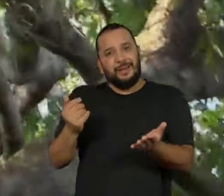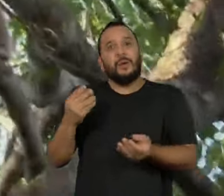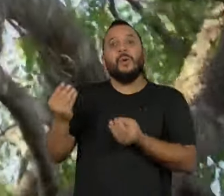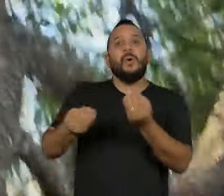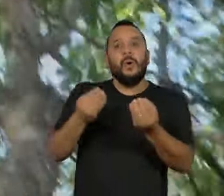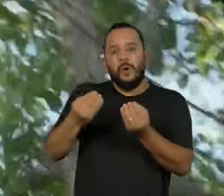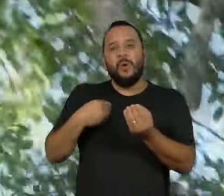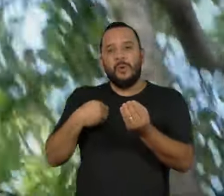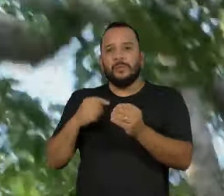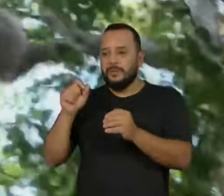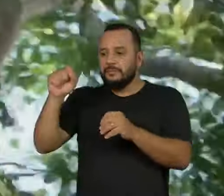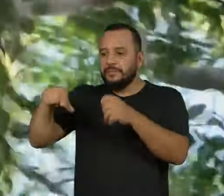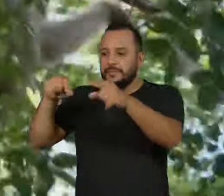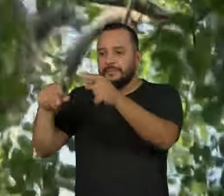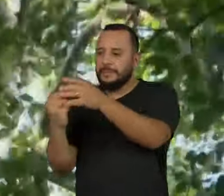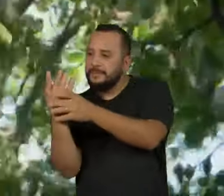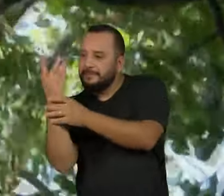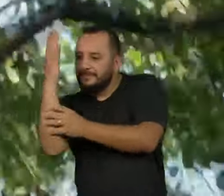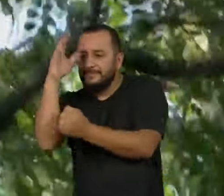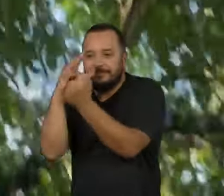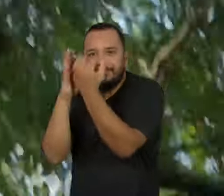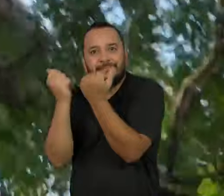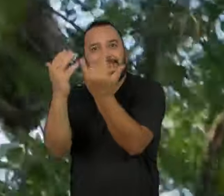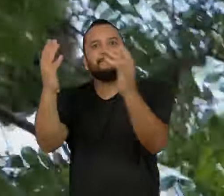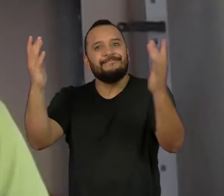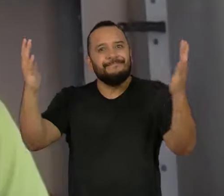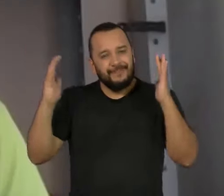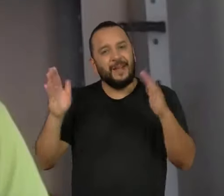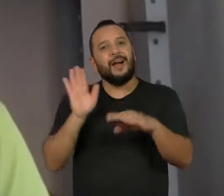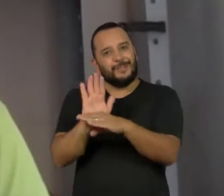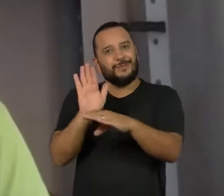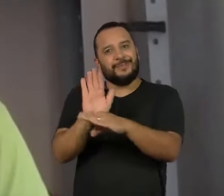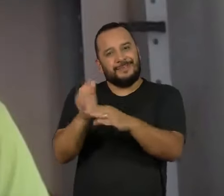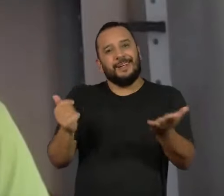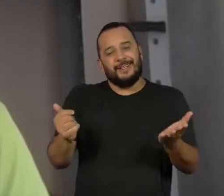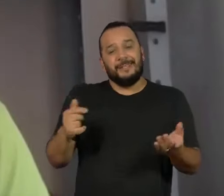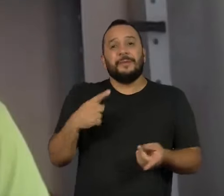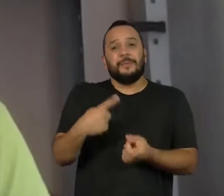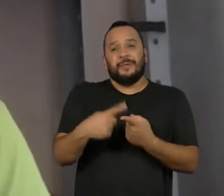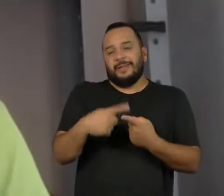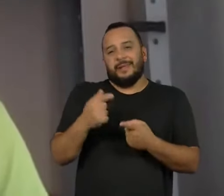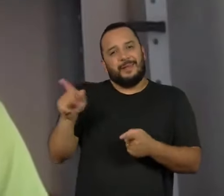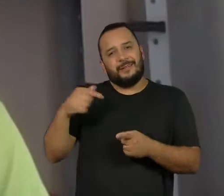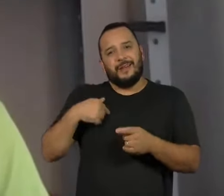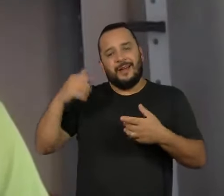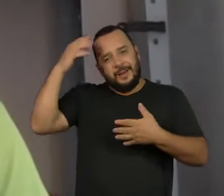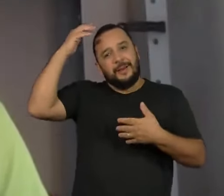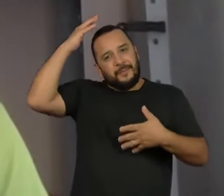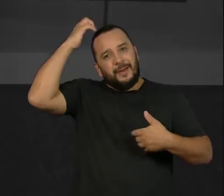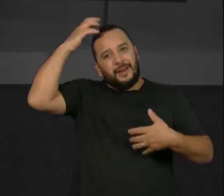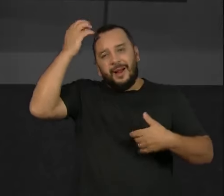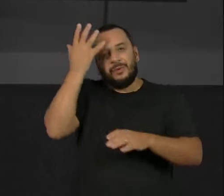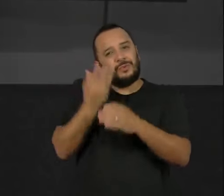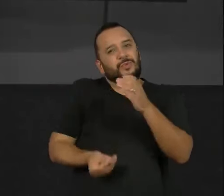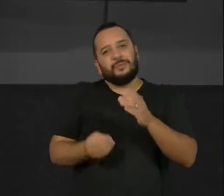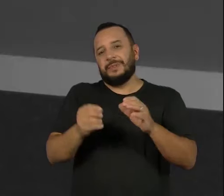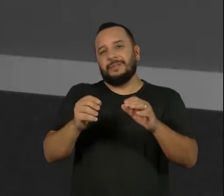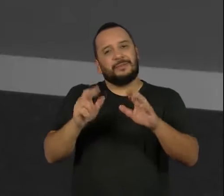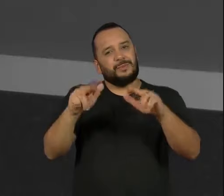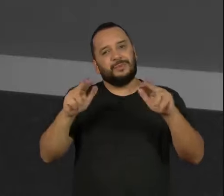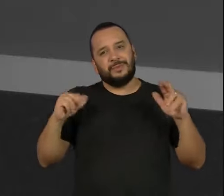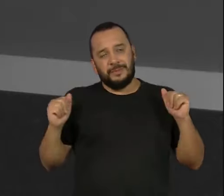espécies priorizar, né? Nessa área toda que é a APA, para que a gente não perca essa espécie e nem essas espécies florestais. A